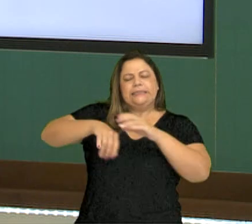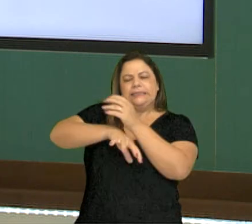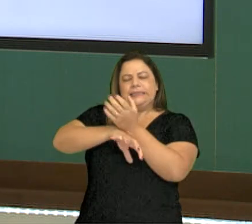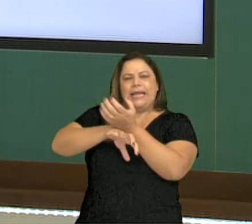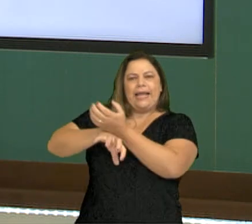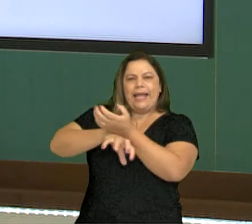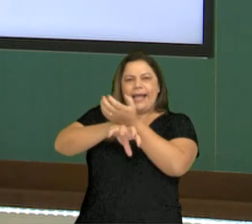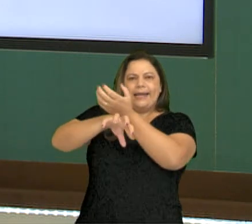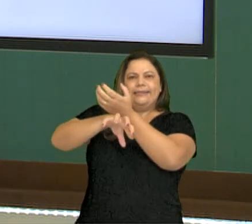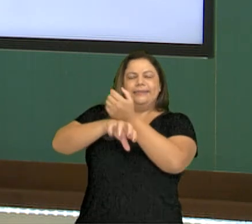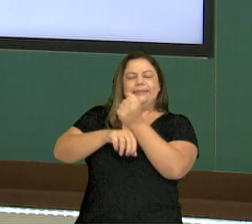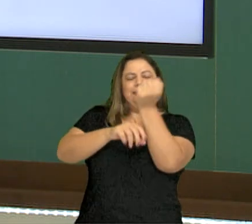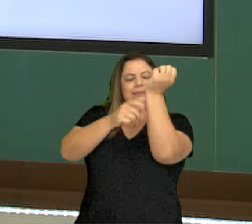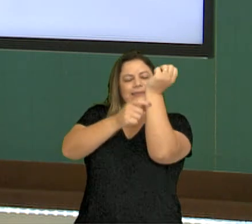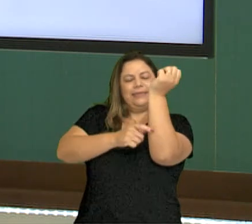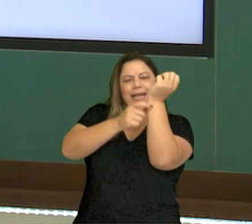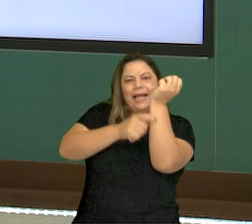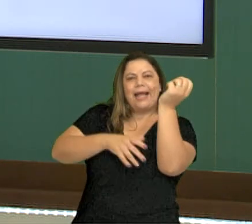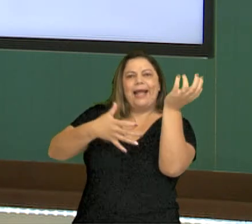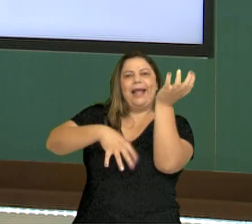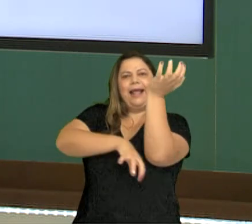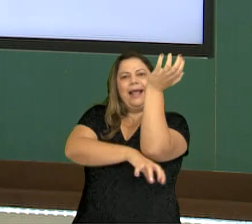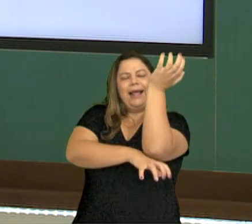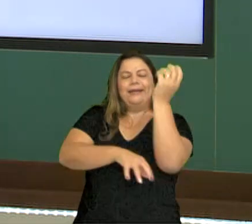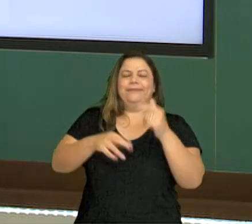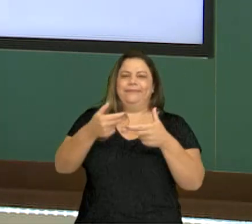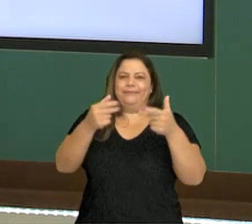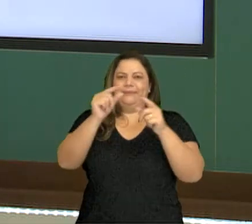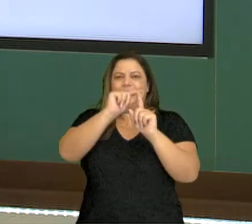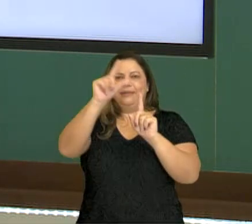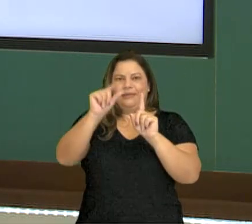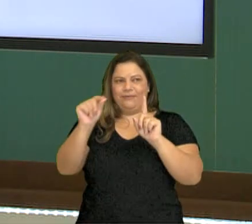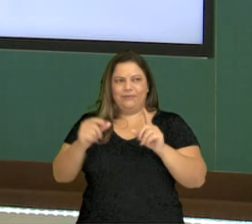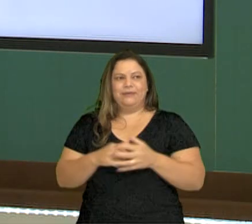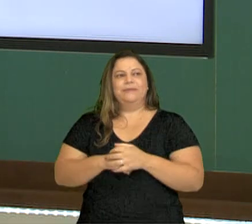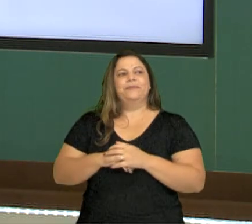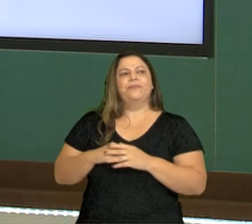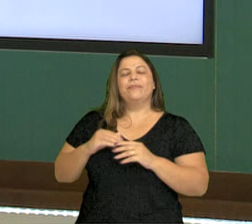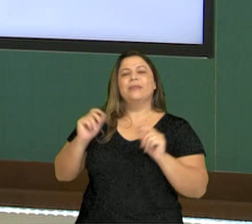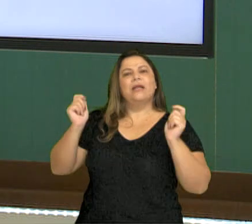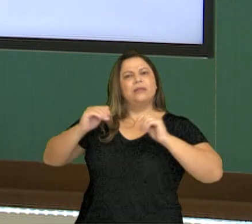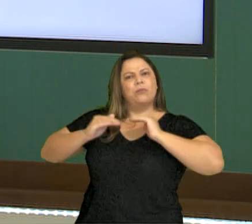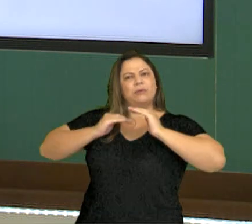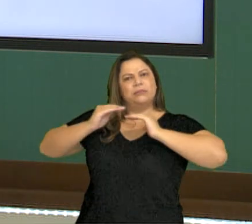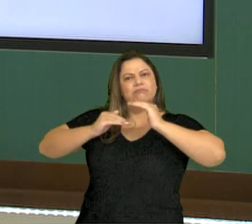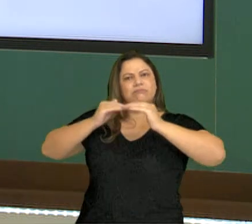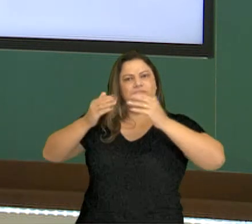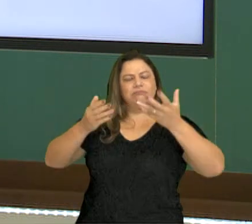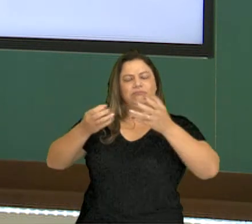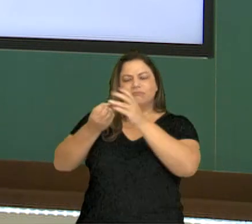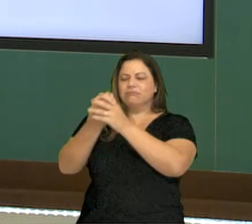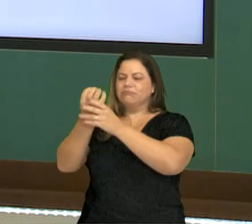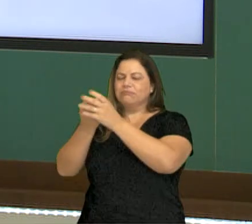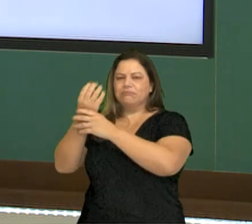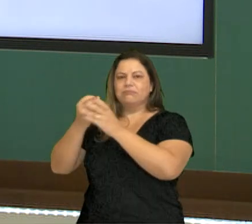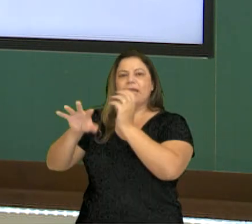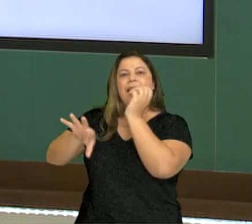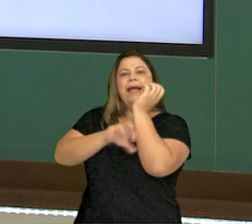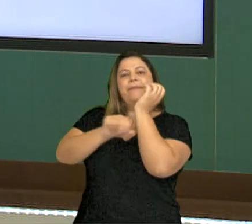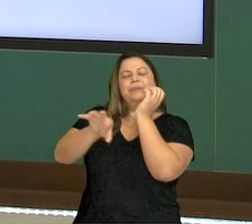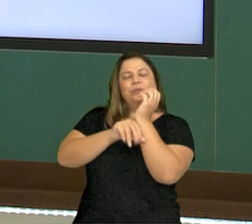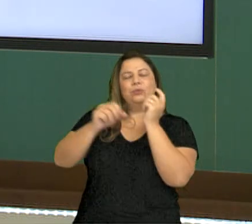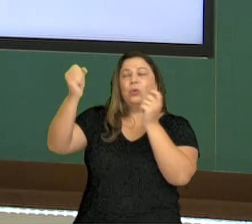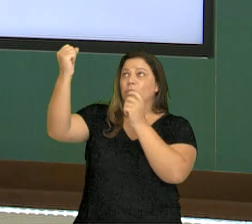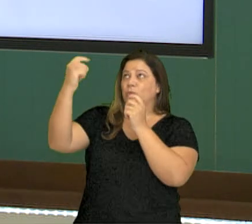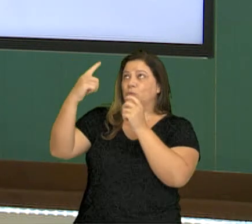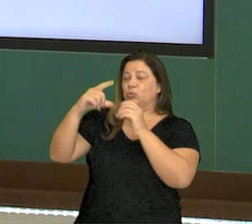o primeiro caule, as primeiras folhinhas. Para crescer, as plantas absorvem água e os nutrientes